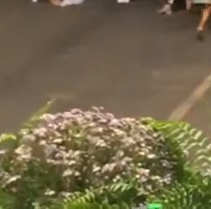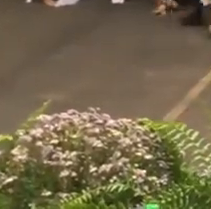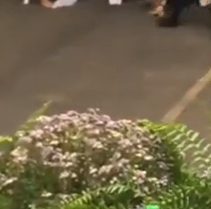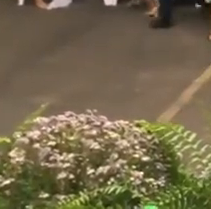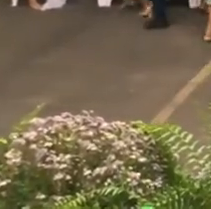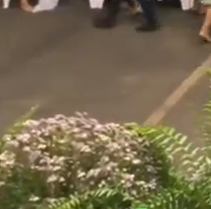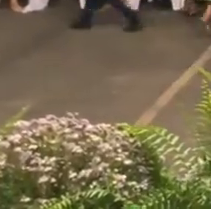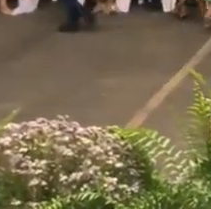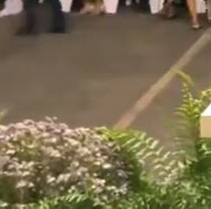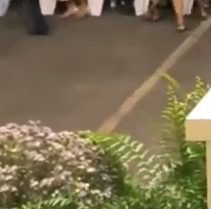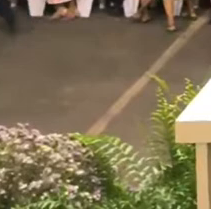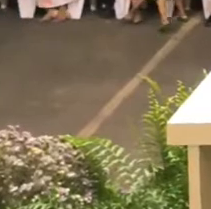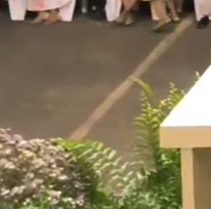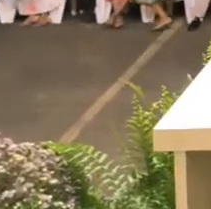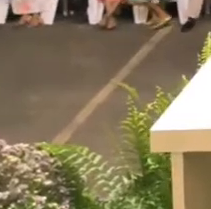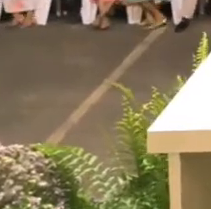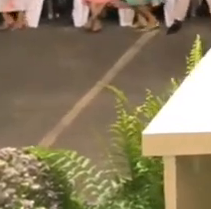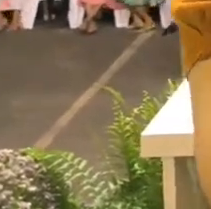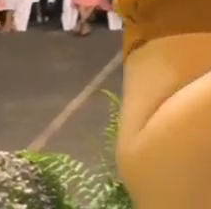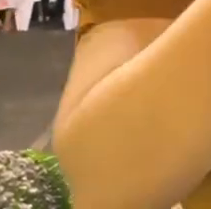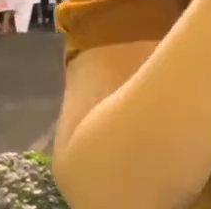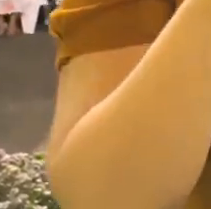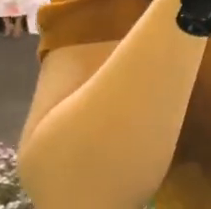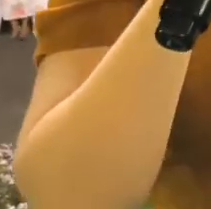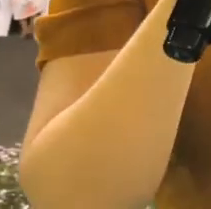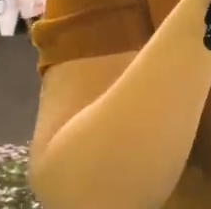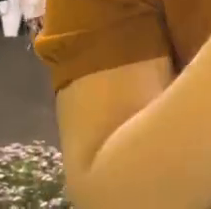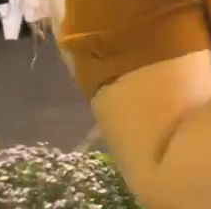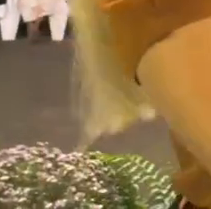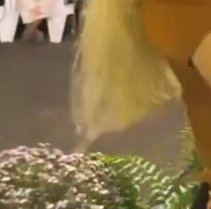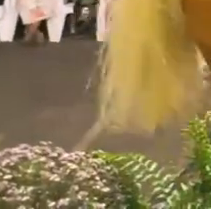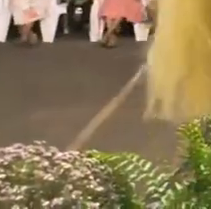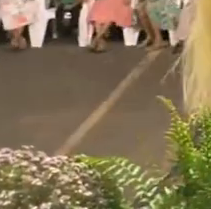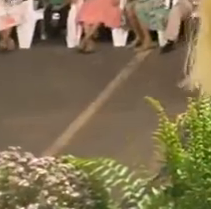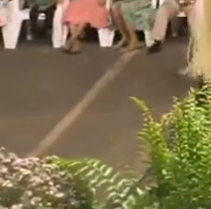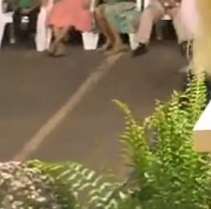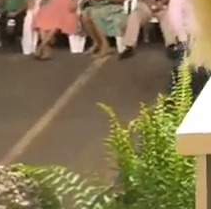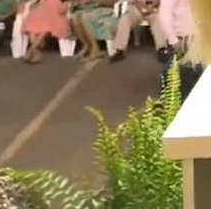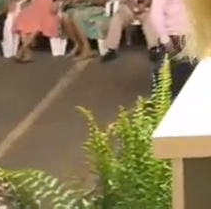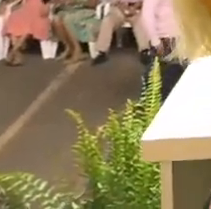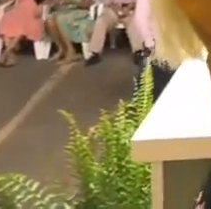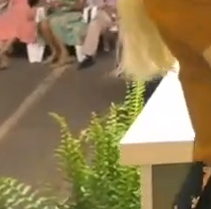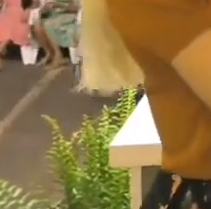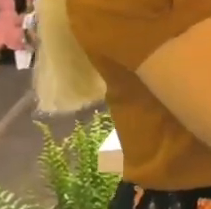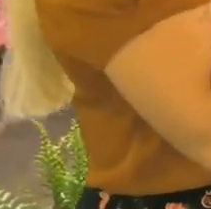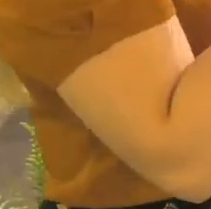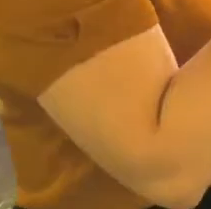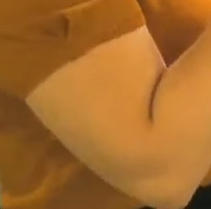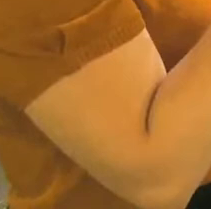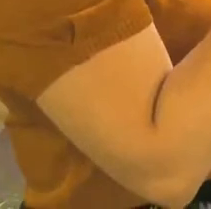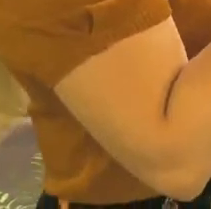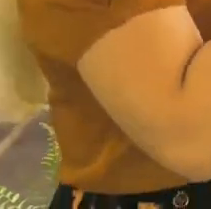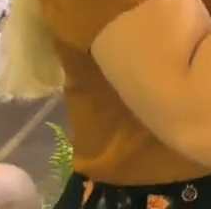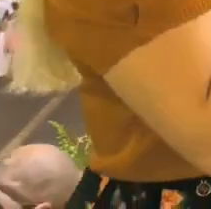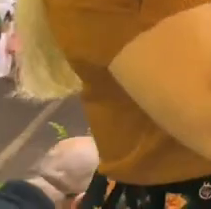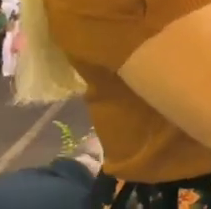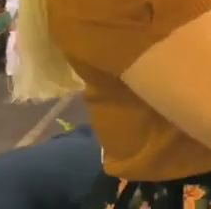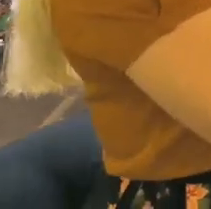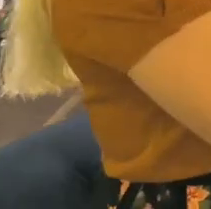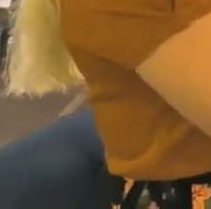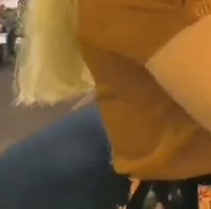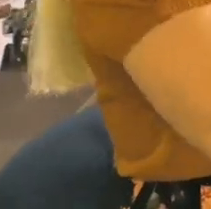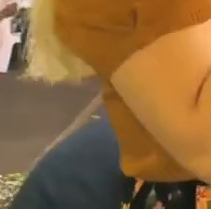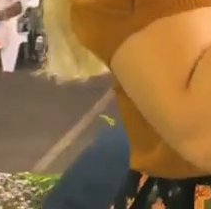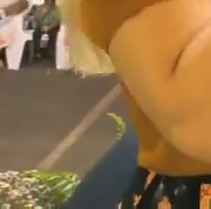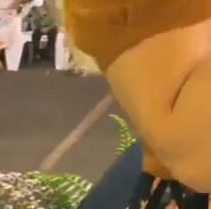participar aqui conosco falando um pouquinho sobre os comentários paz do Senhor Elde estamos aí em